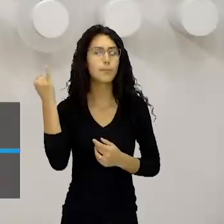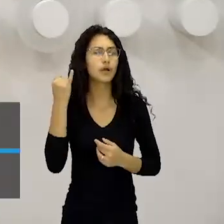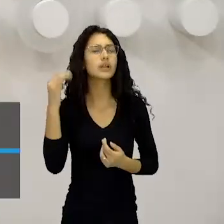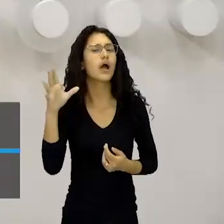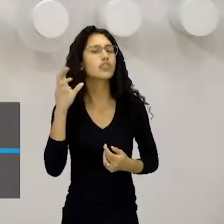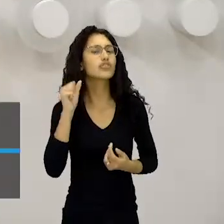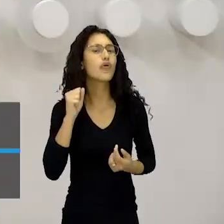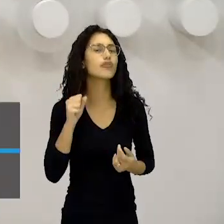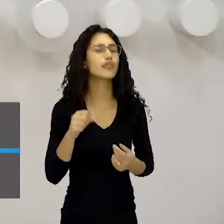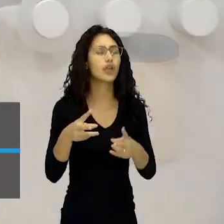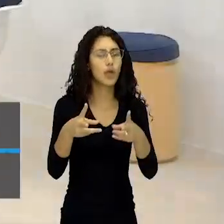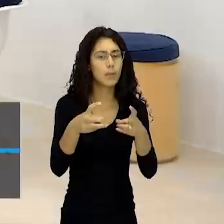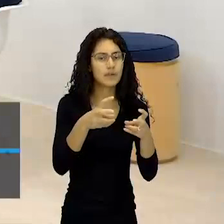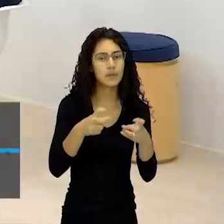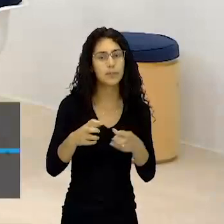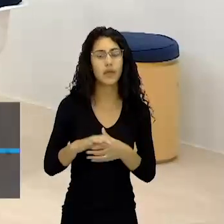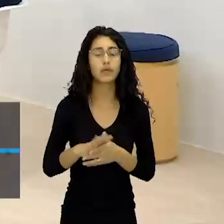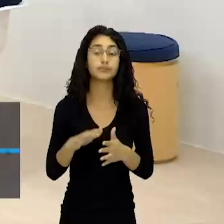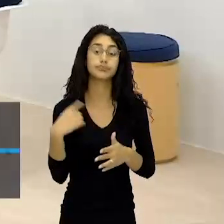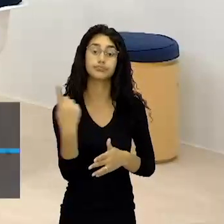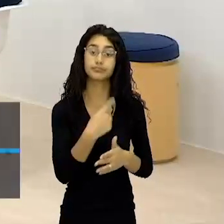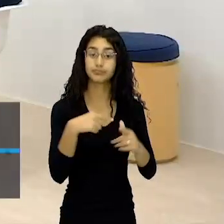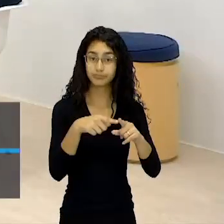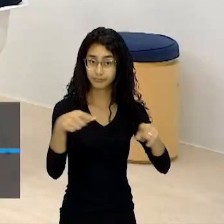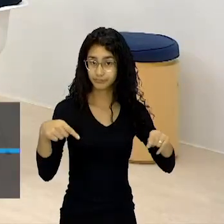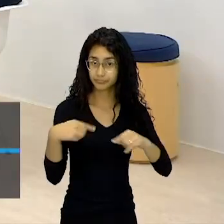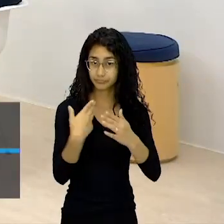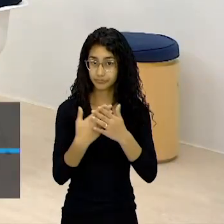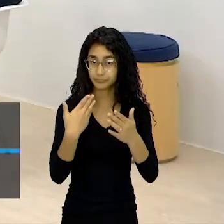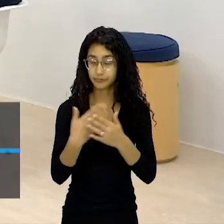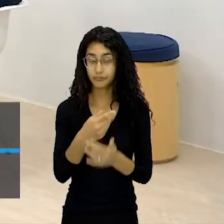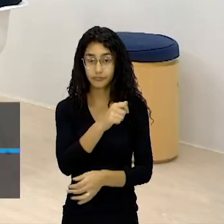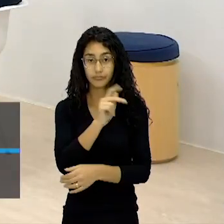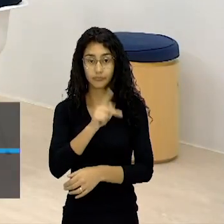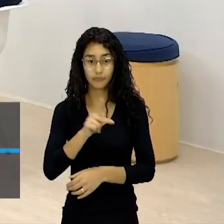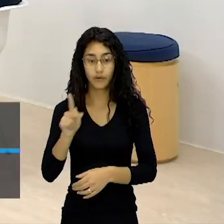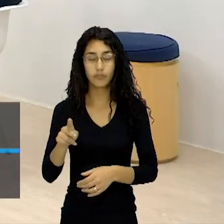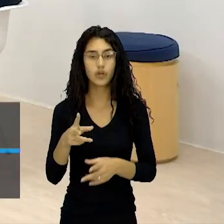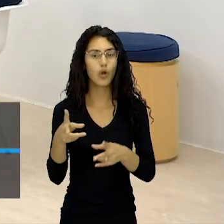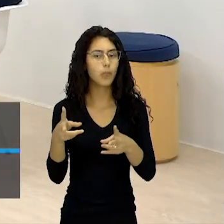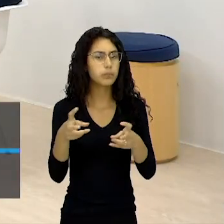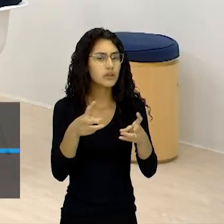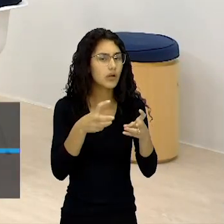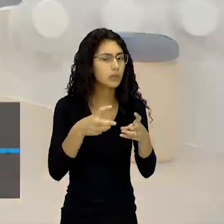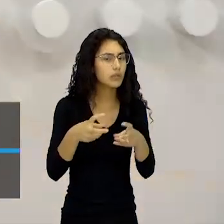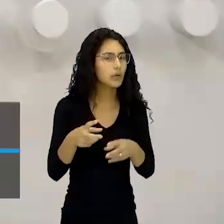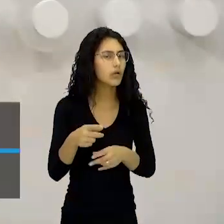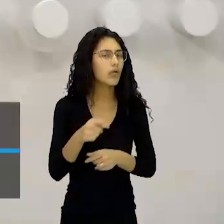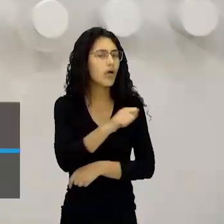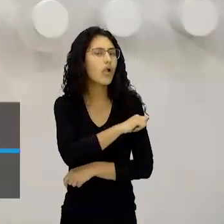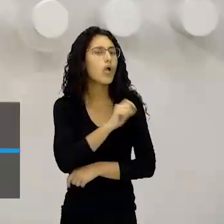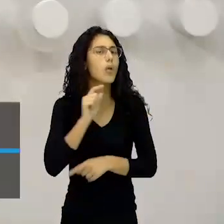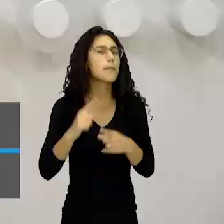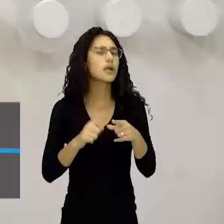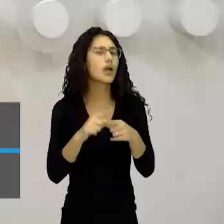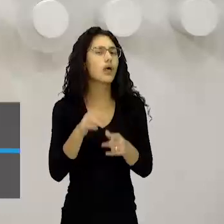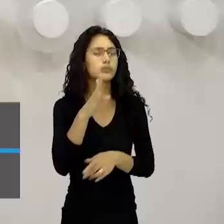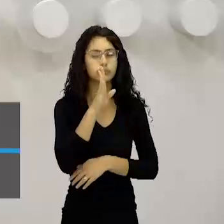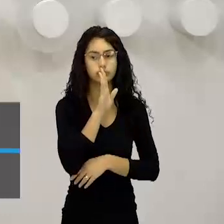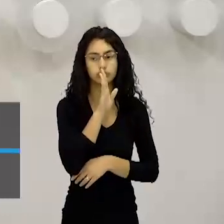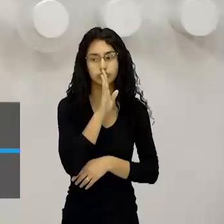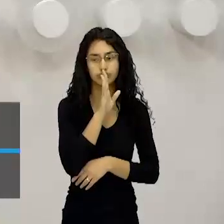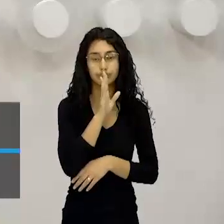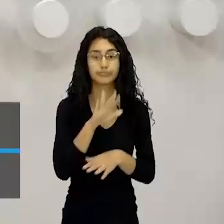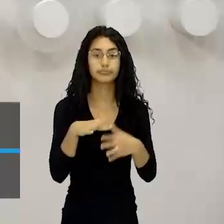nós professores, quando estamos na sala de aula, nós observamos o aluno. Por que ele está tão quieto? O que está acontecendo? Porque,